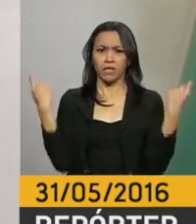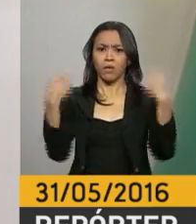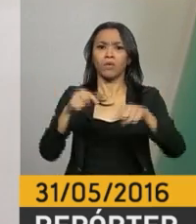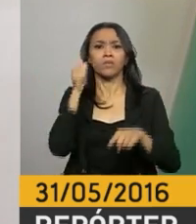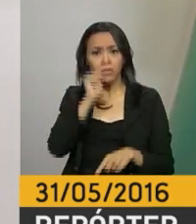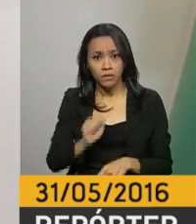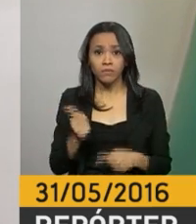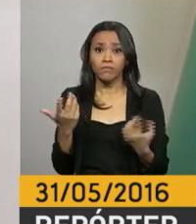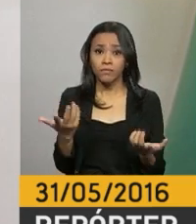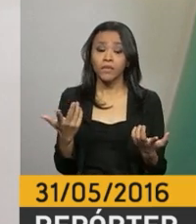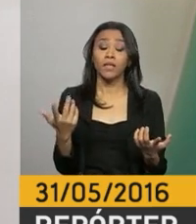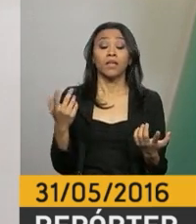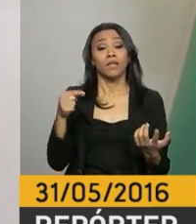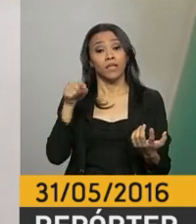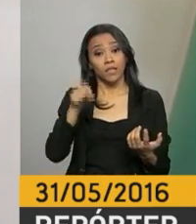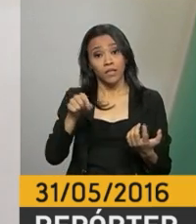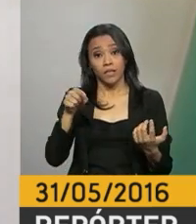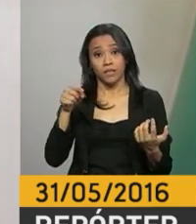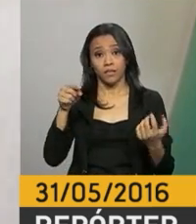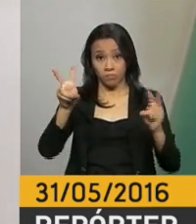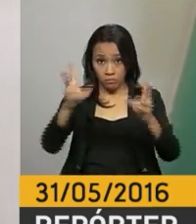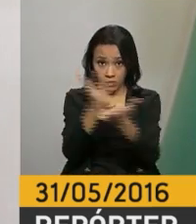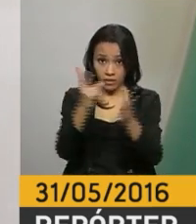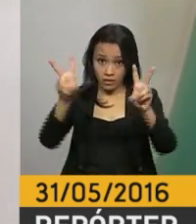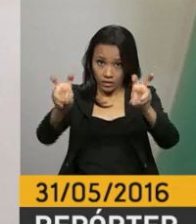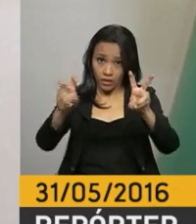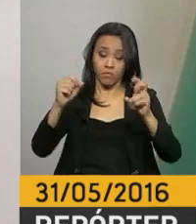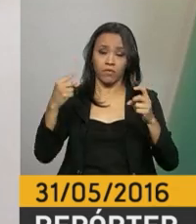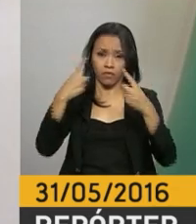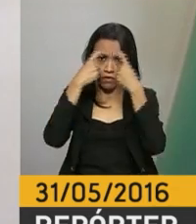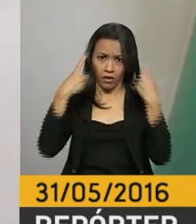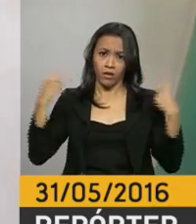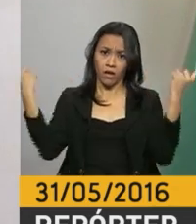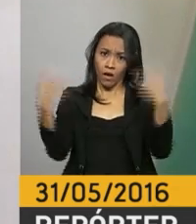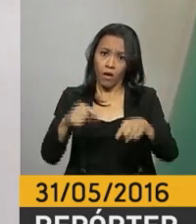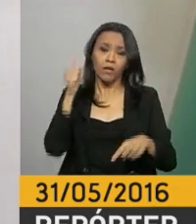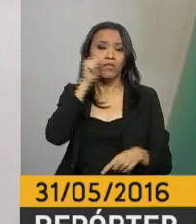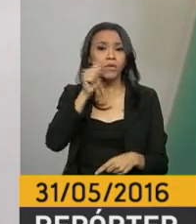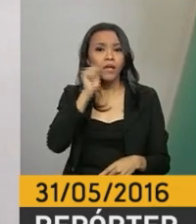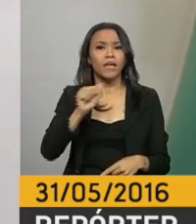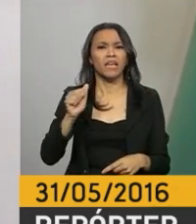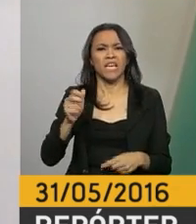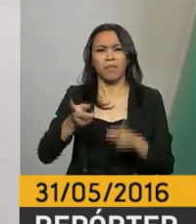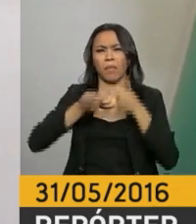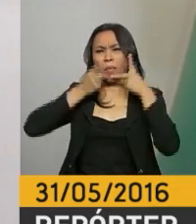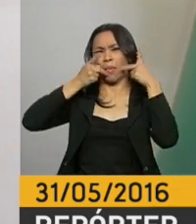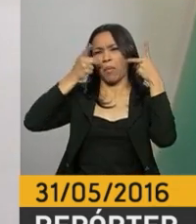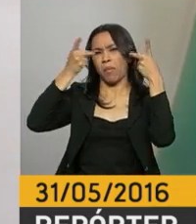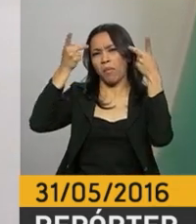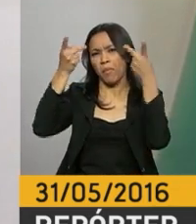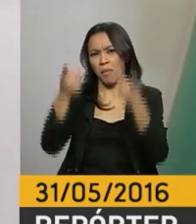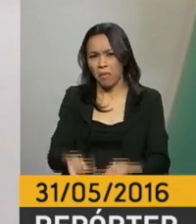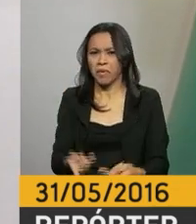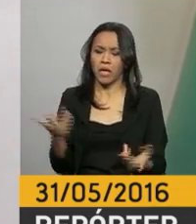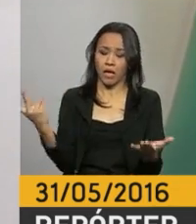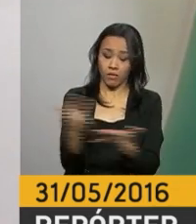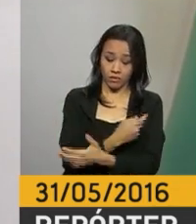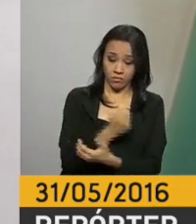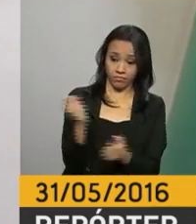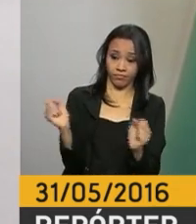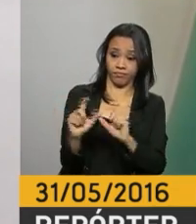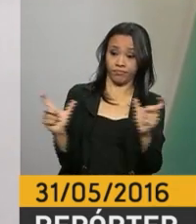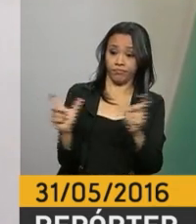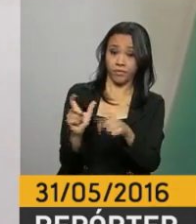tópico da violência contra a mulher, eu me recordo também que logo depois das queixas que lá se verificavam, muitas vezes a mulher